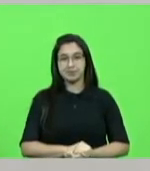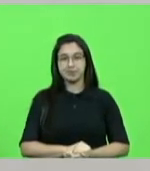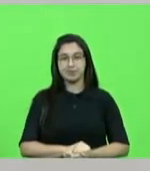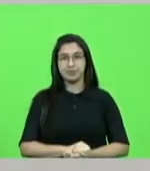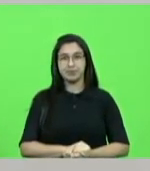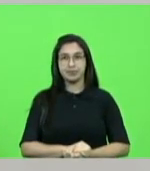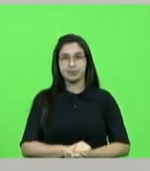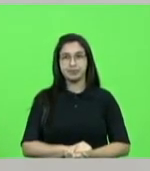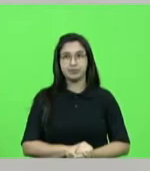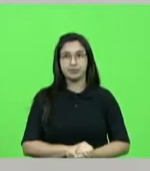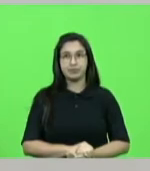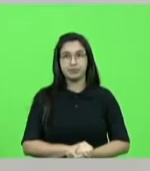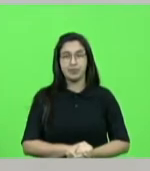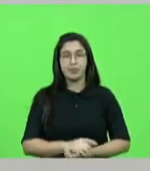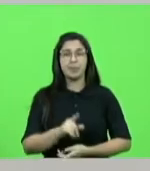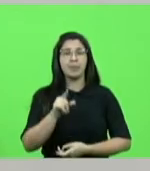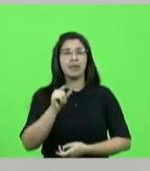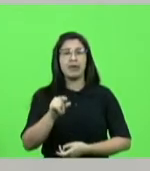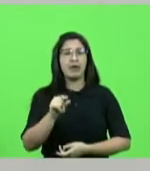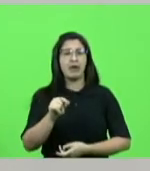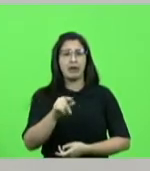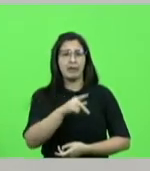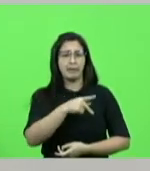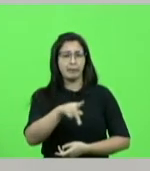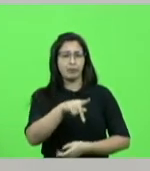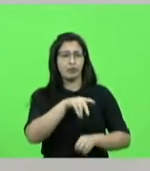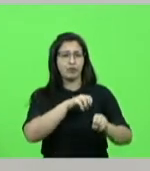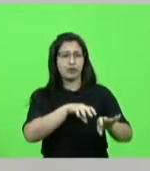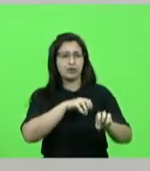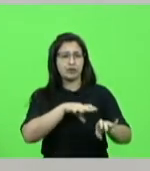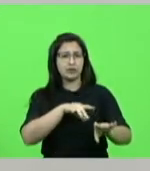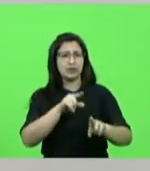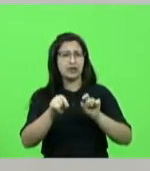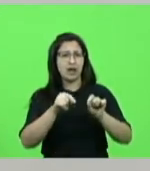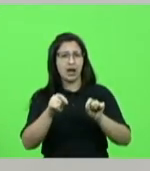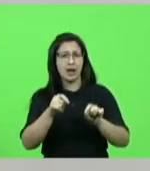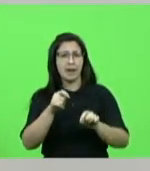Quem vai ser o professor? Os pais? O tutor?